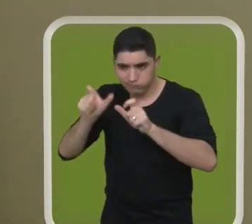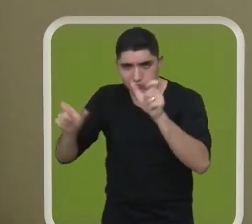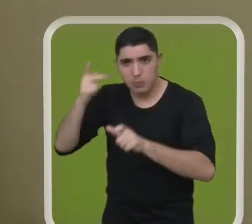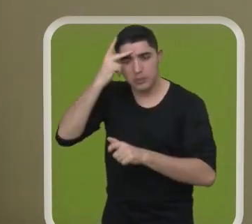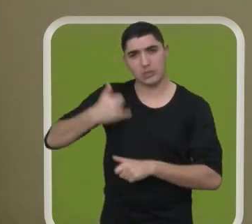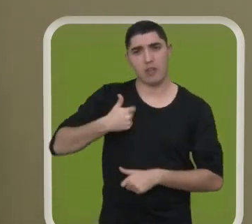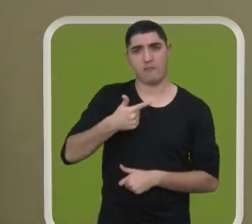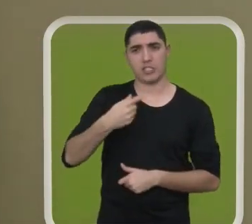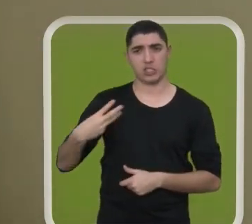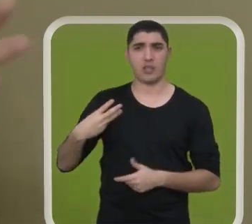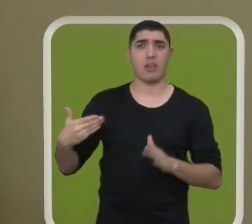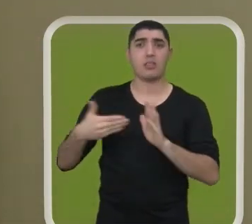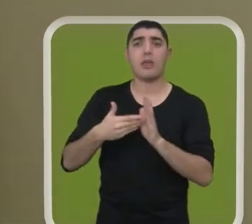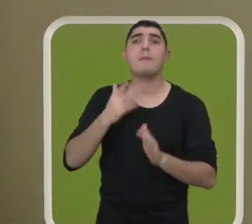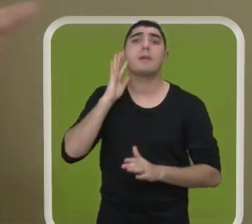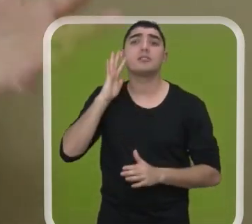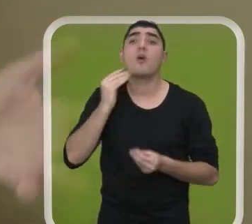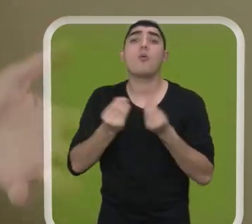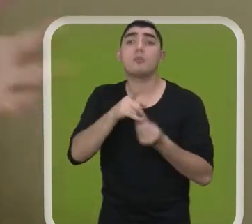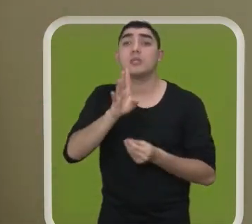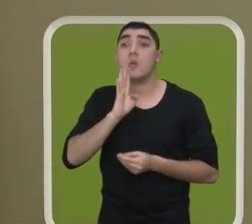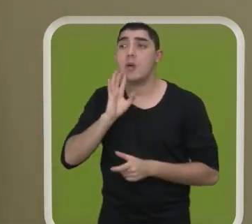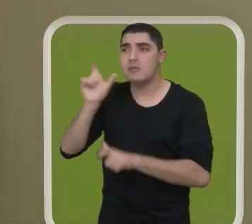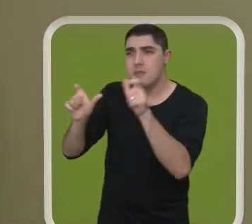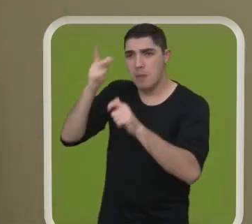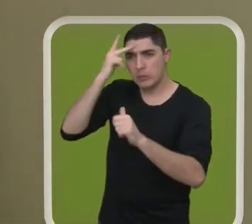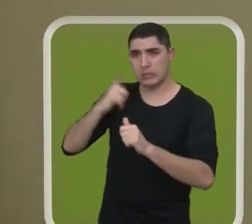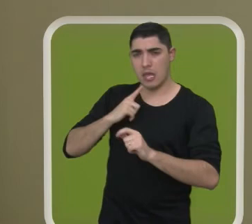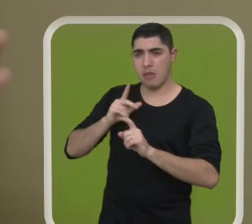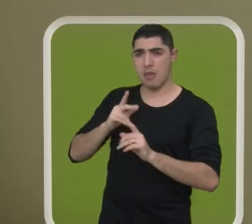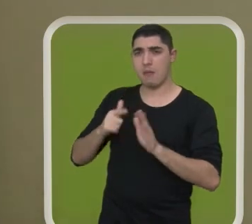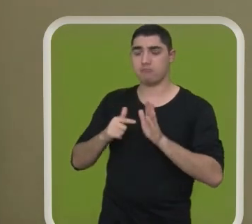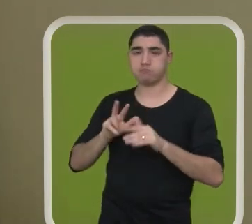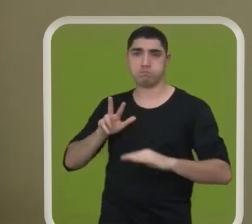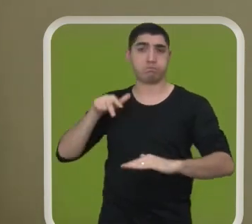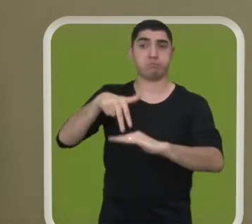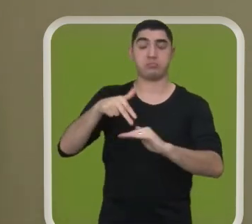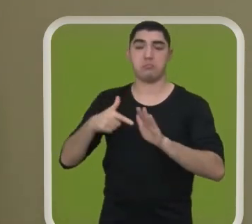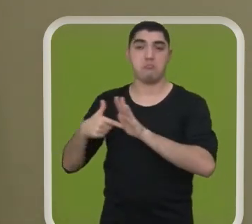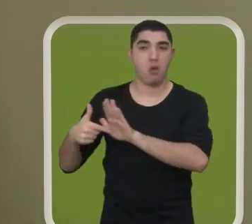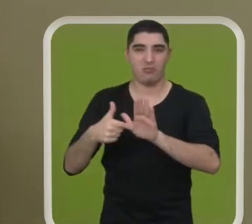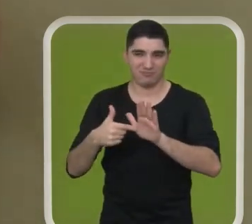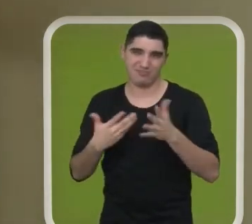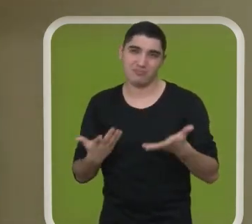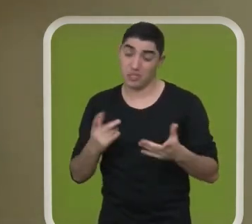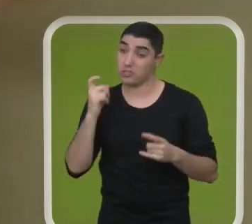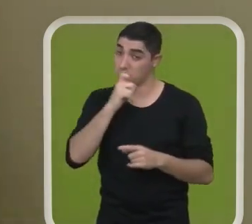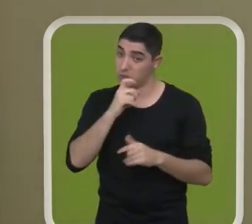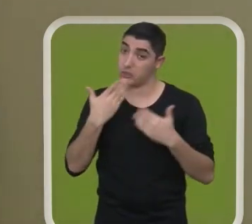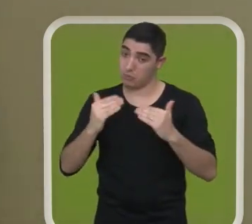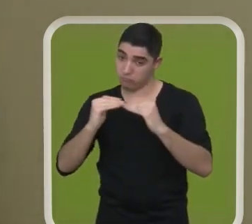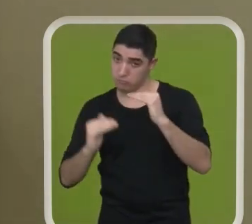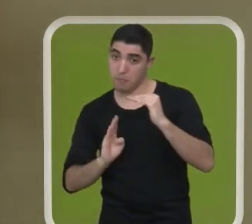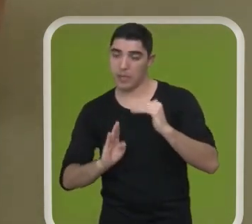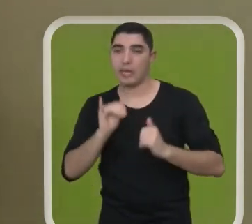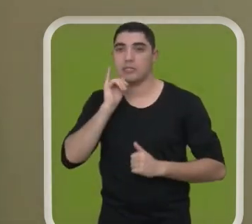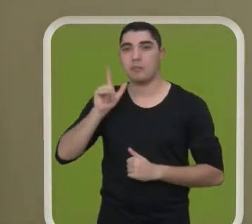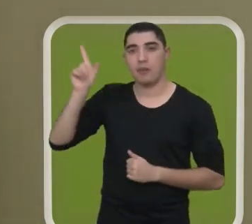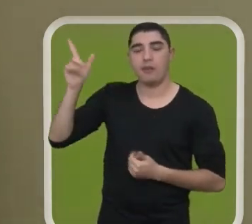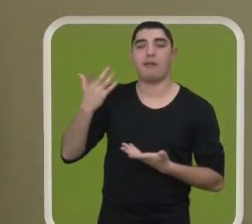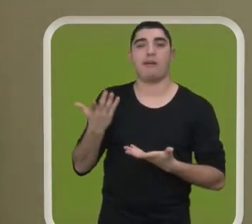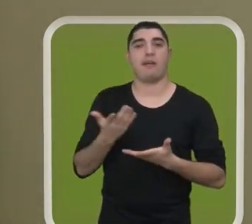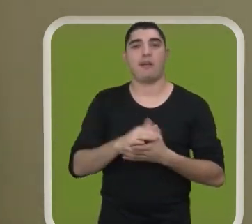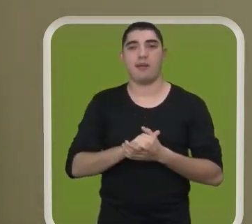com até 23 anos que se destacam tanto no futebol paulista? Não tem. E realmente a disputa é muito grande entre Presidente Prudente, lá